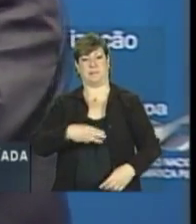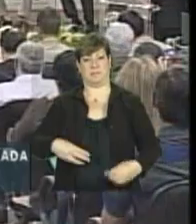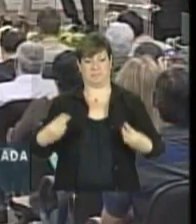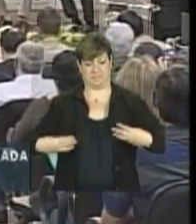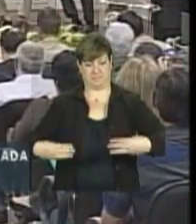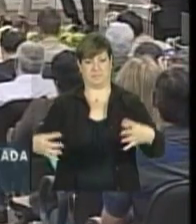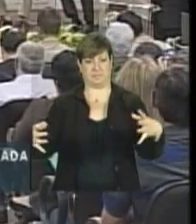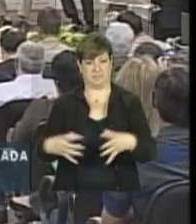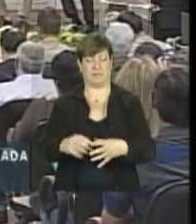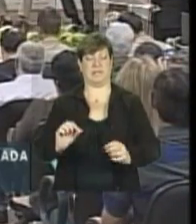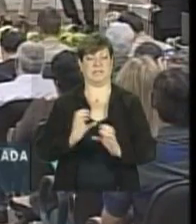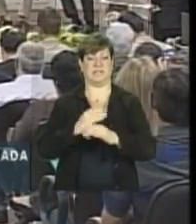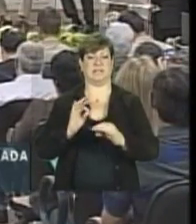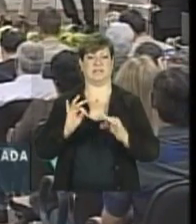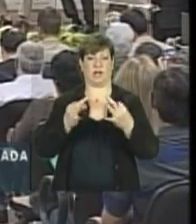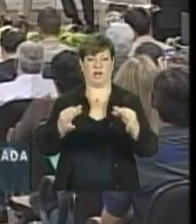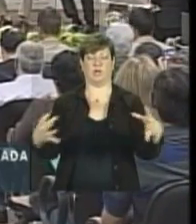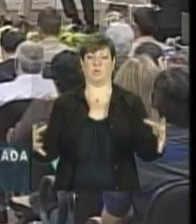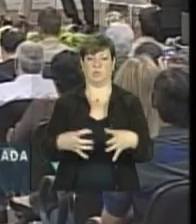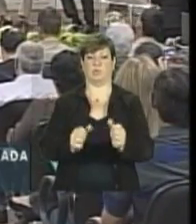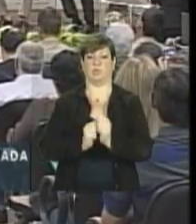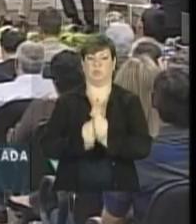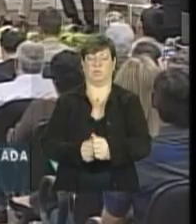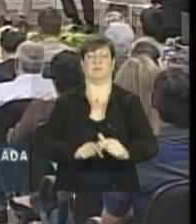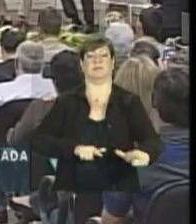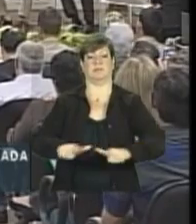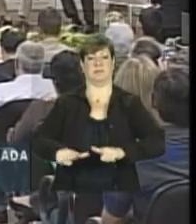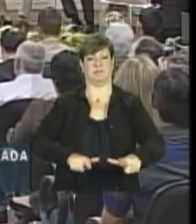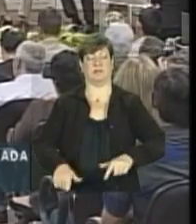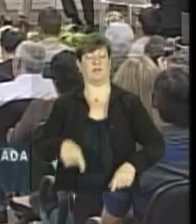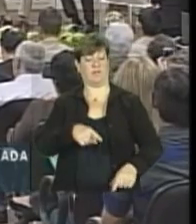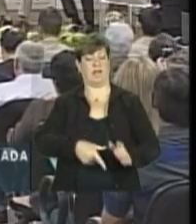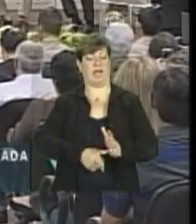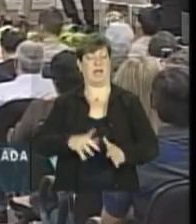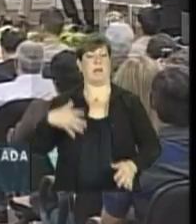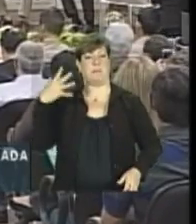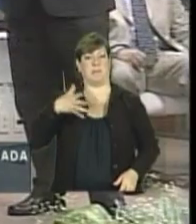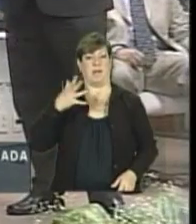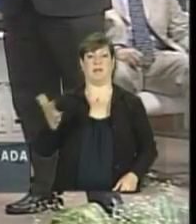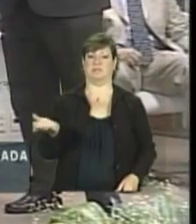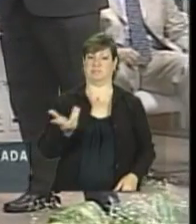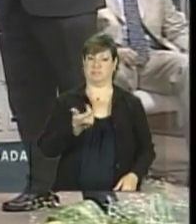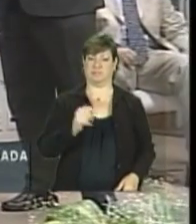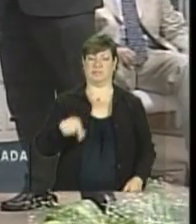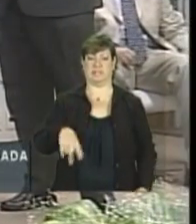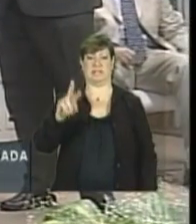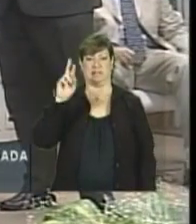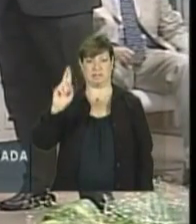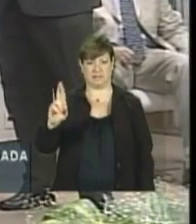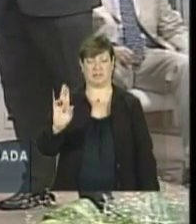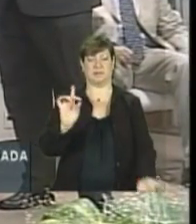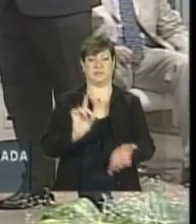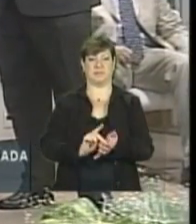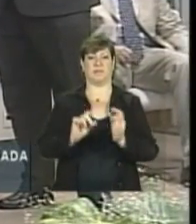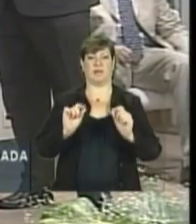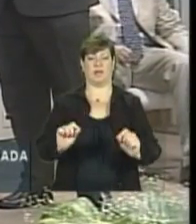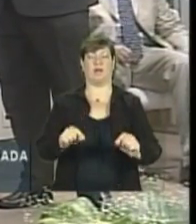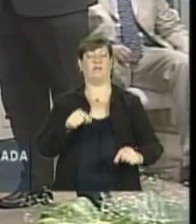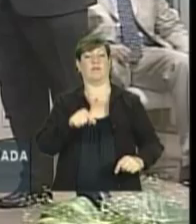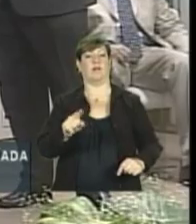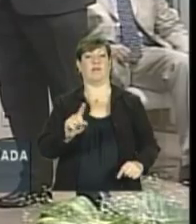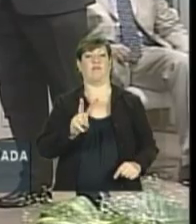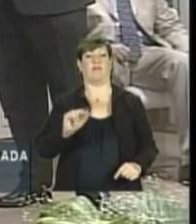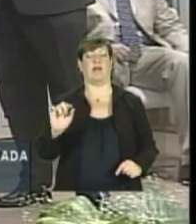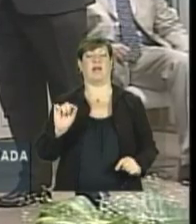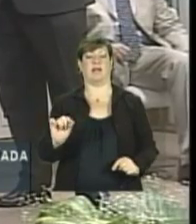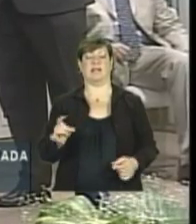casa, seja bem-vindo. Essas belíssimas palavras que você falou aqui representam exatamente que você não vai